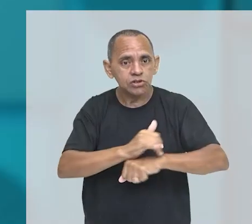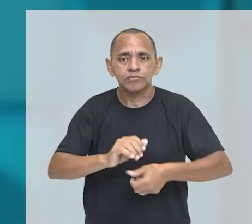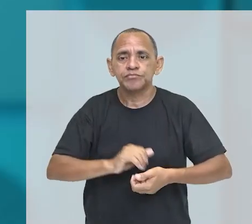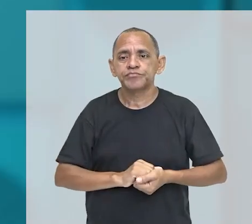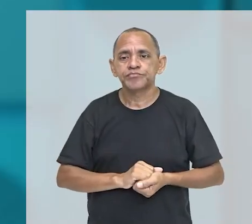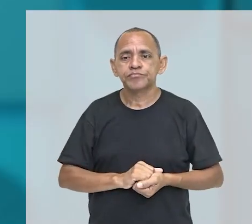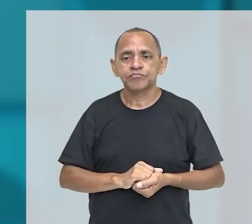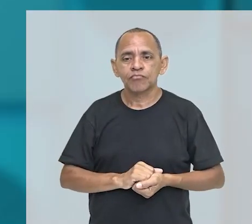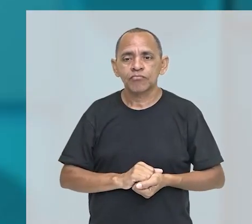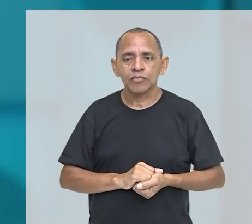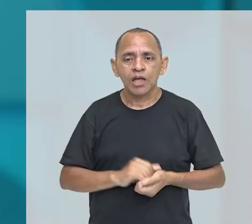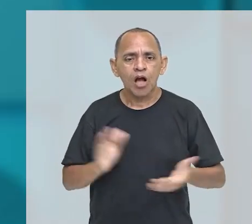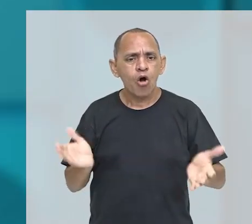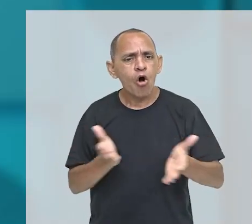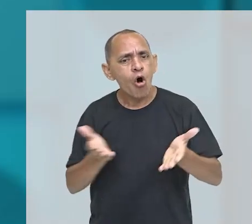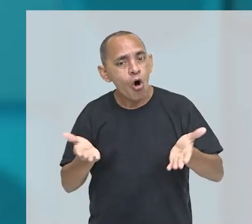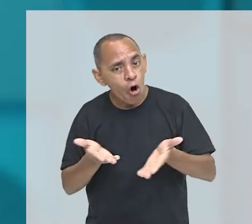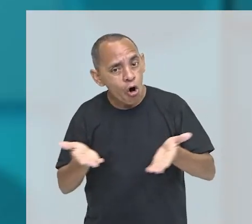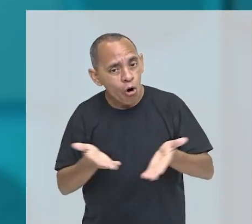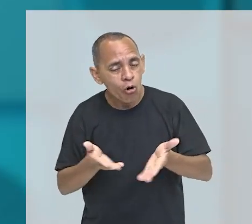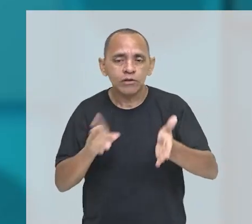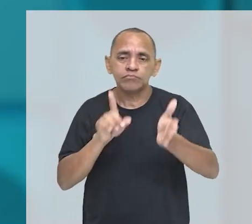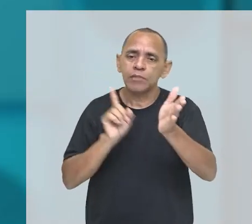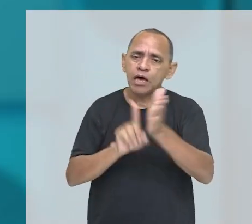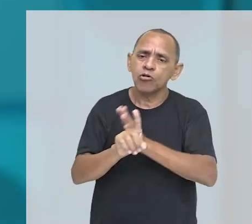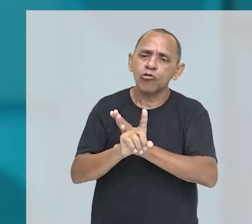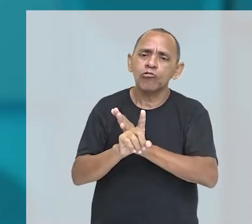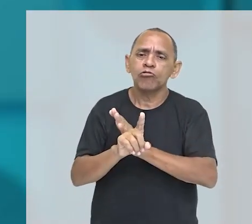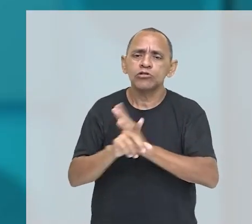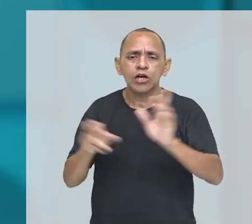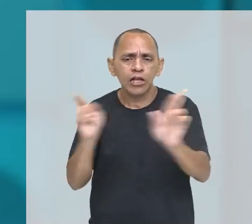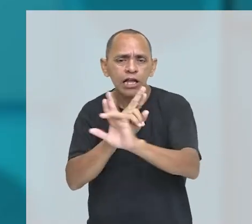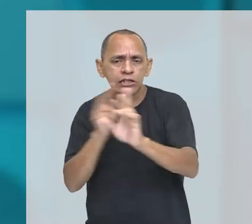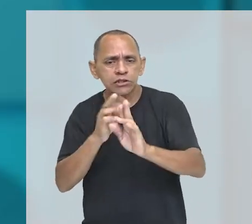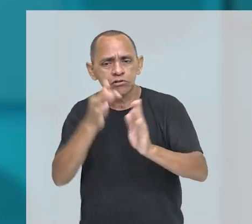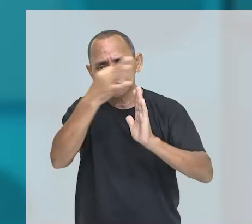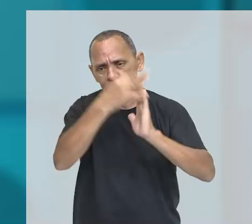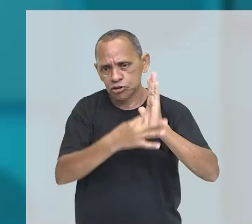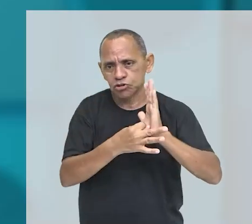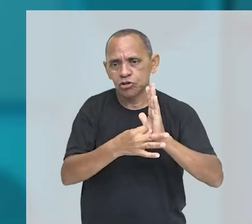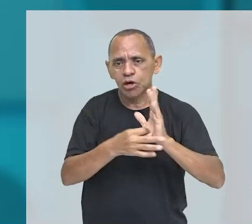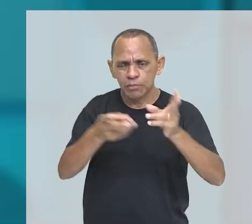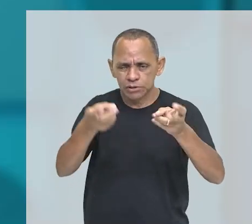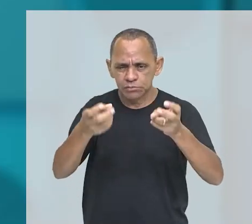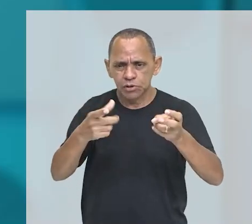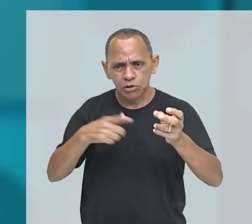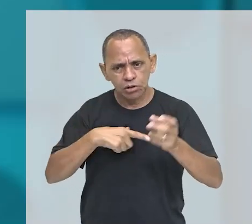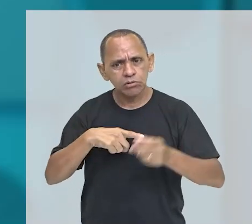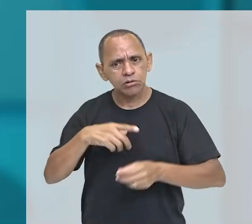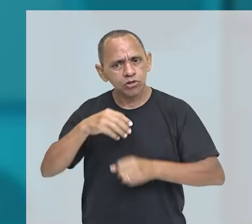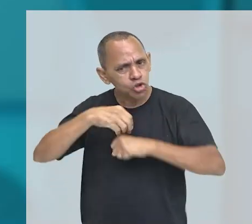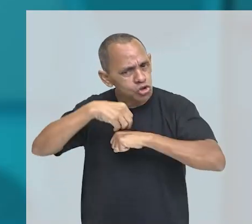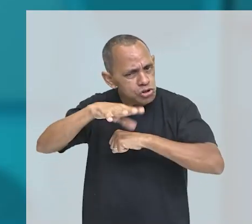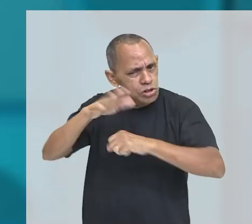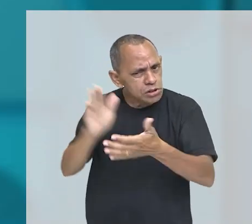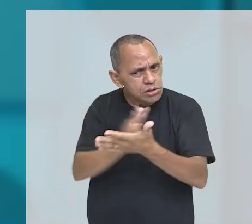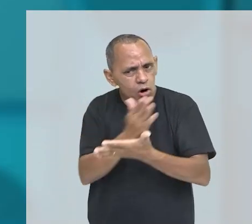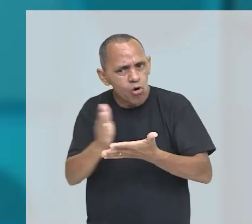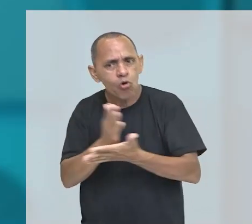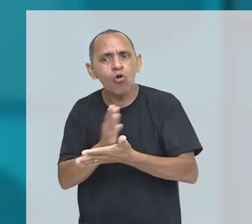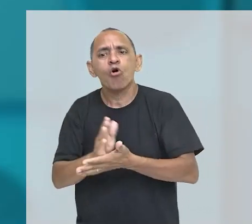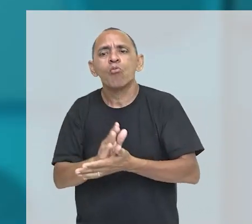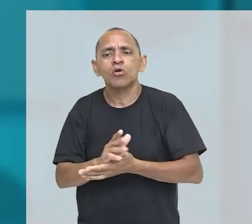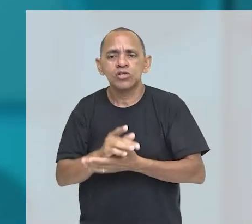pergunta a respeito desse texto. Observem que eu só fiz dar algumas dicas, né, para vocês, dar uma olhada nas